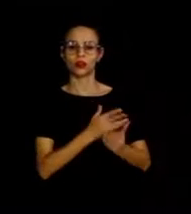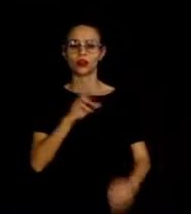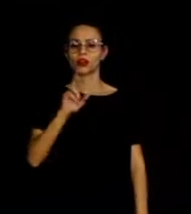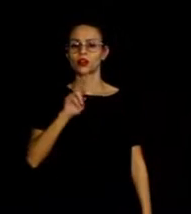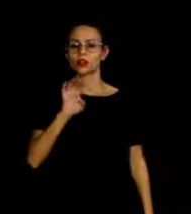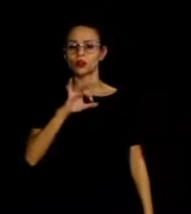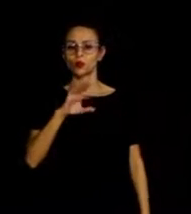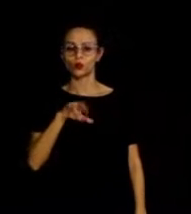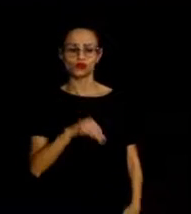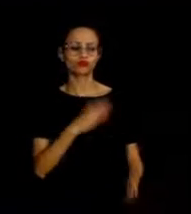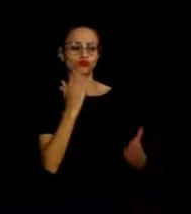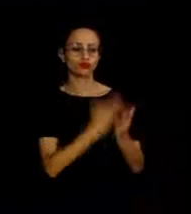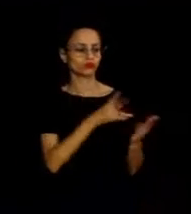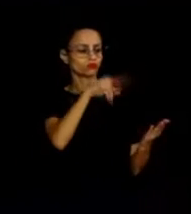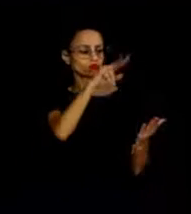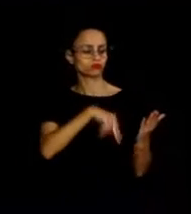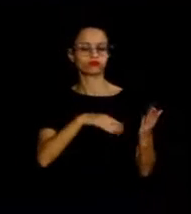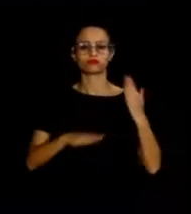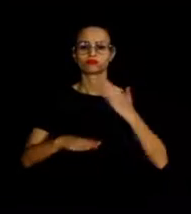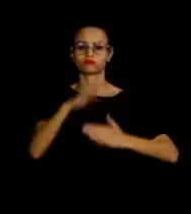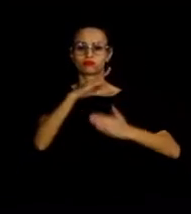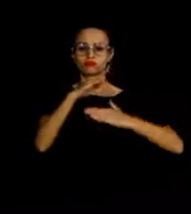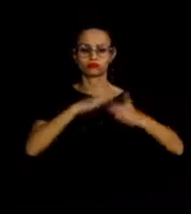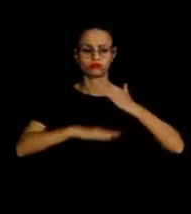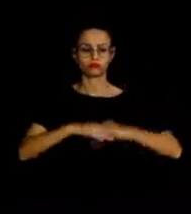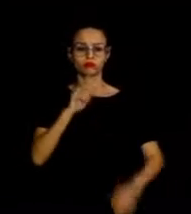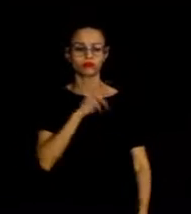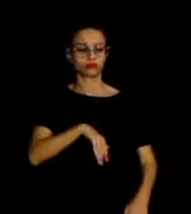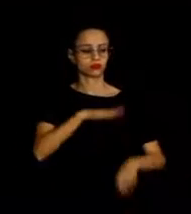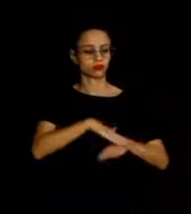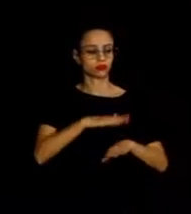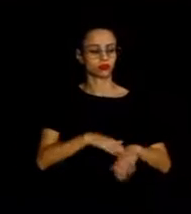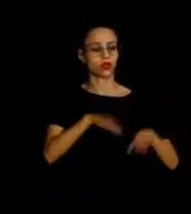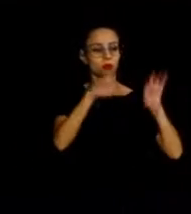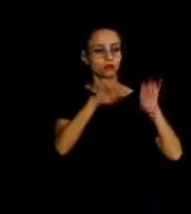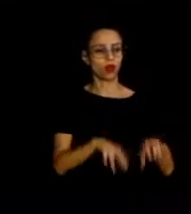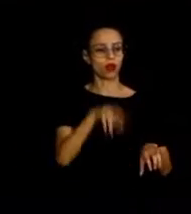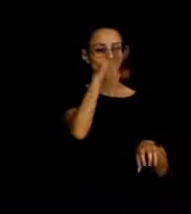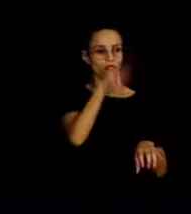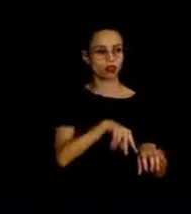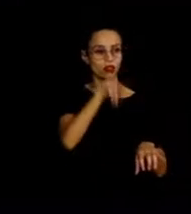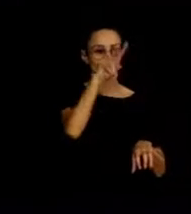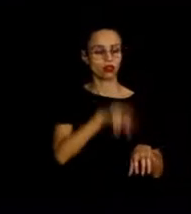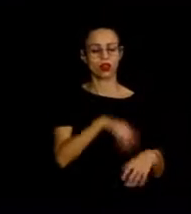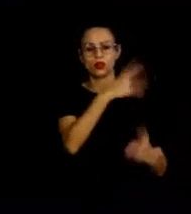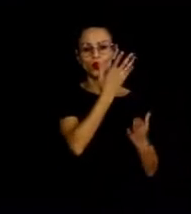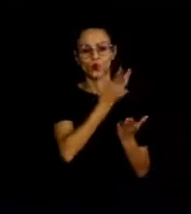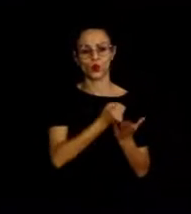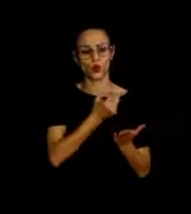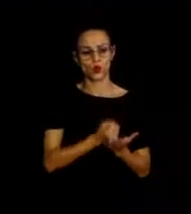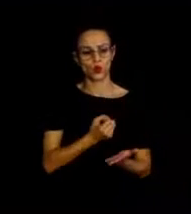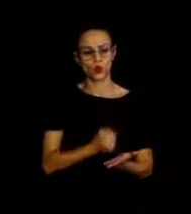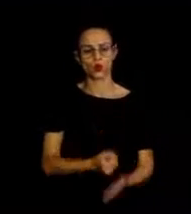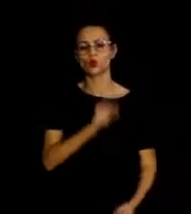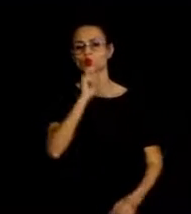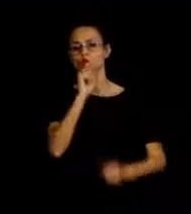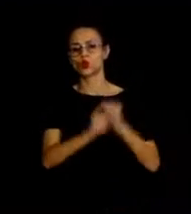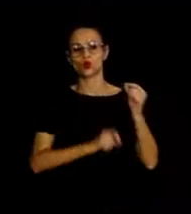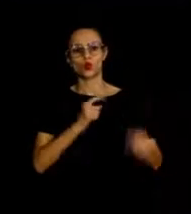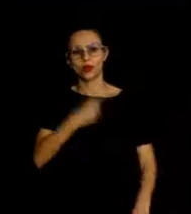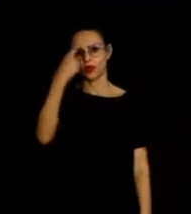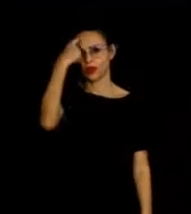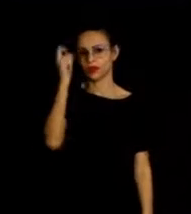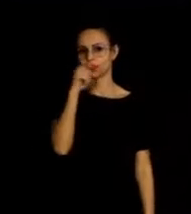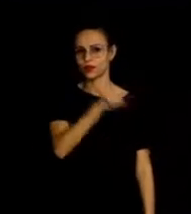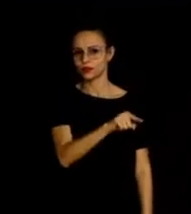o robô lê o recurso que o advogado advogada faz e cataloga qual é a tese que